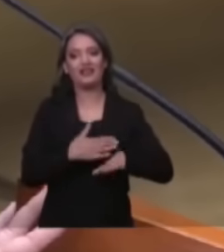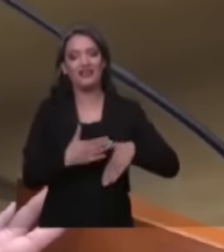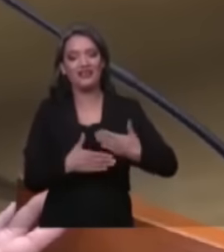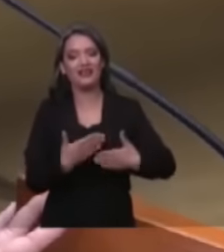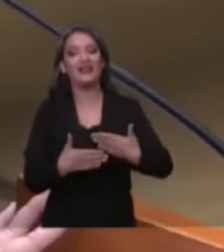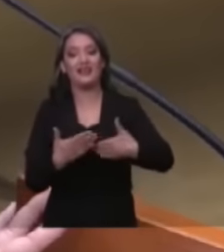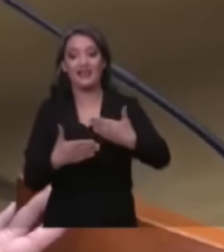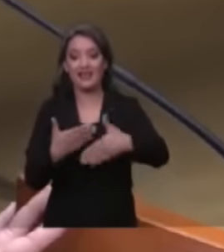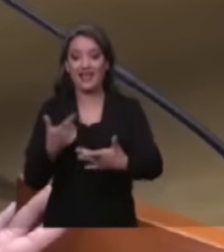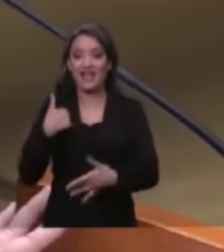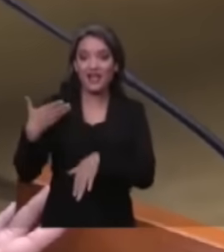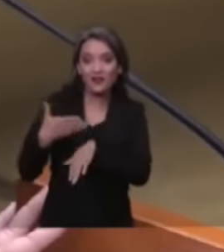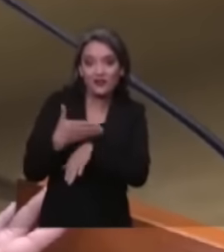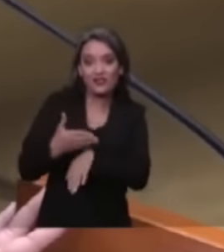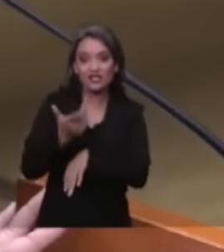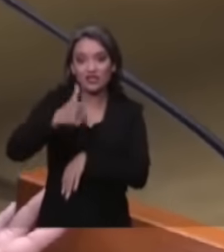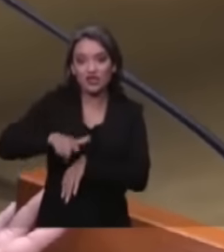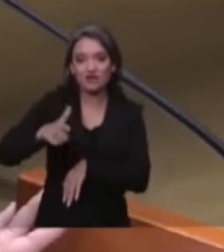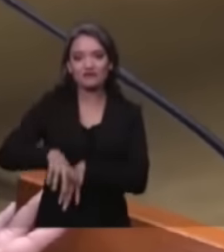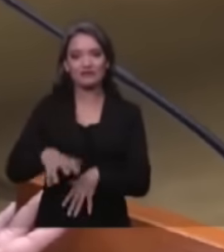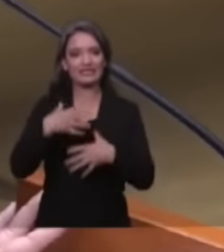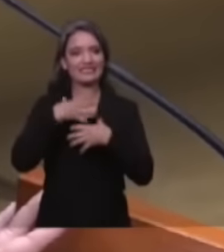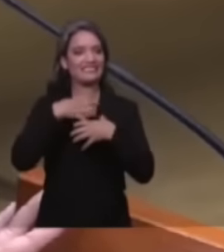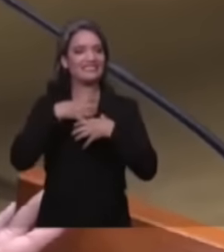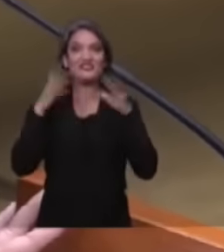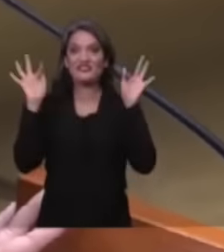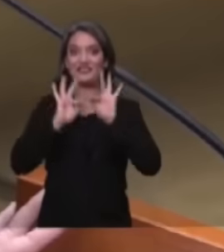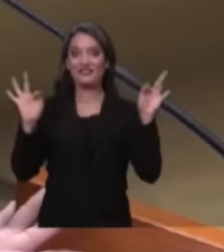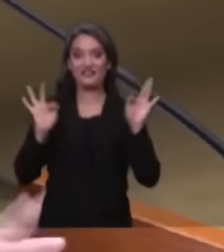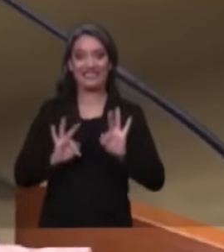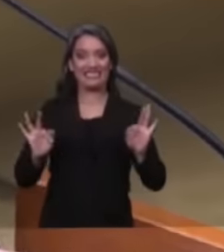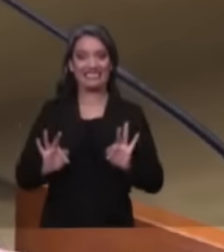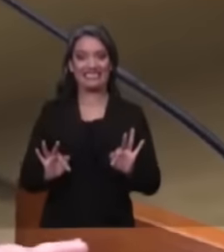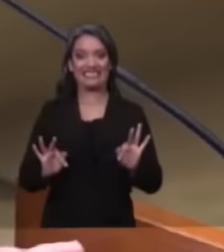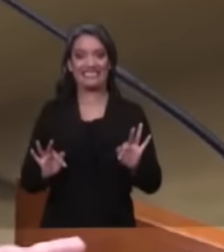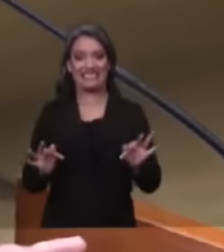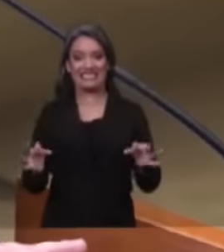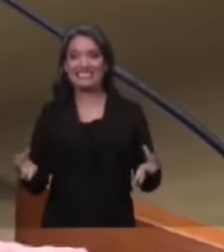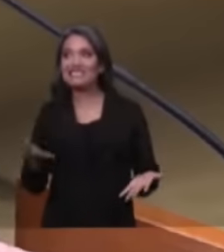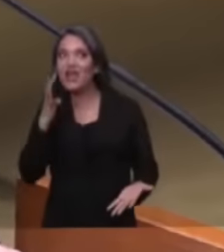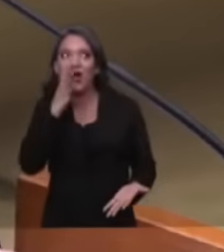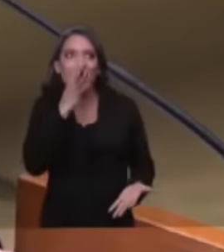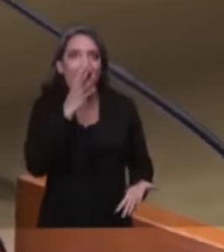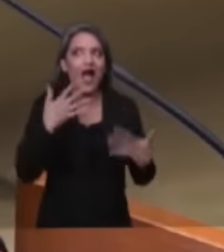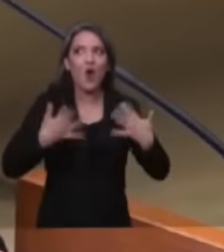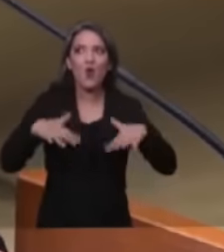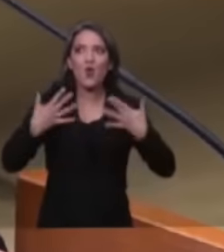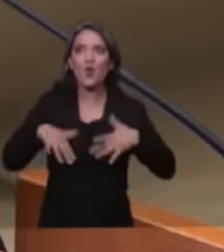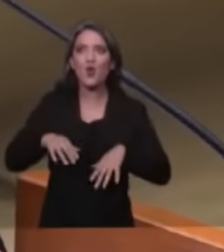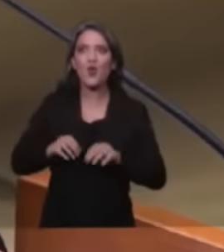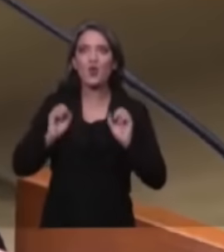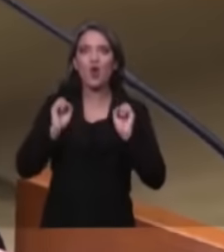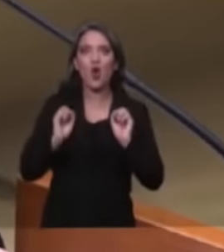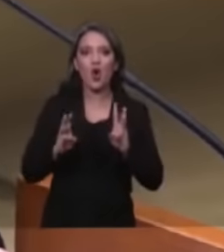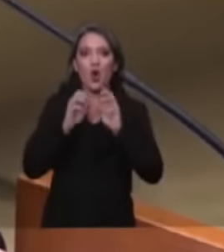que defenderam os réus do 8 de janeiro, não é? No dia 13, um ex-desembargador que